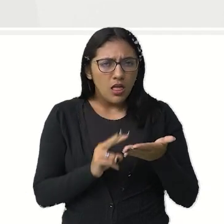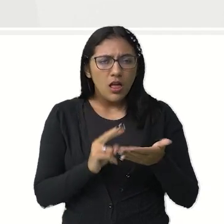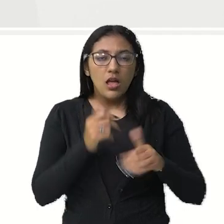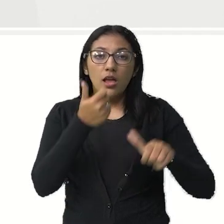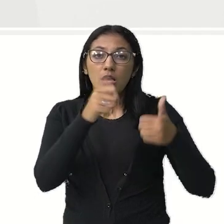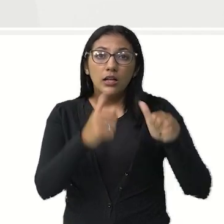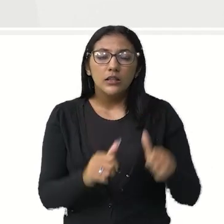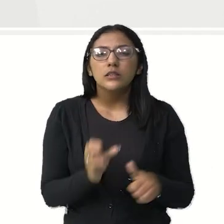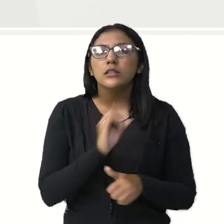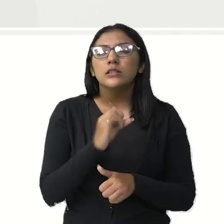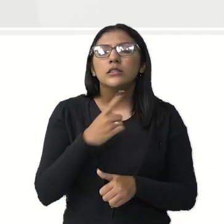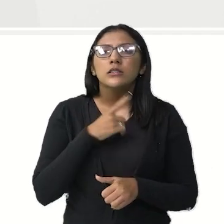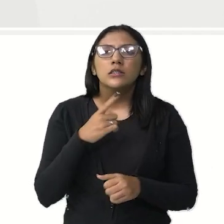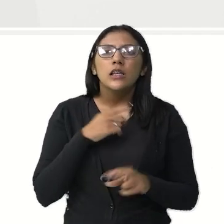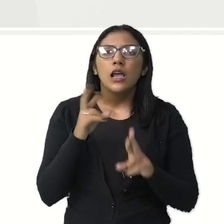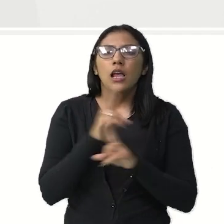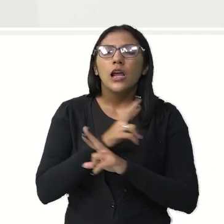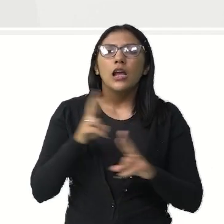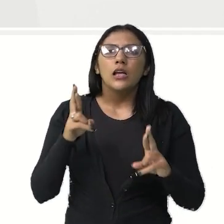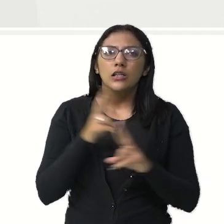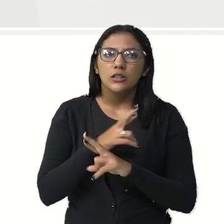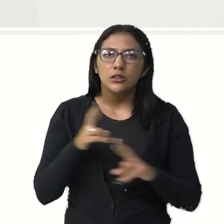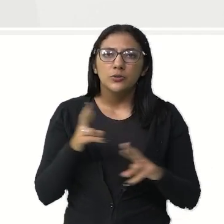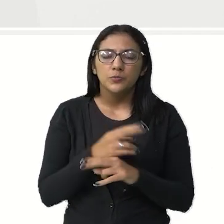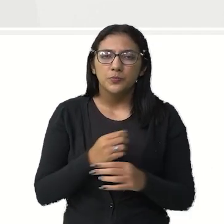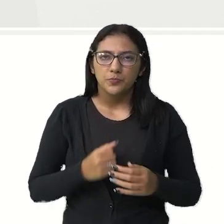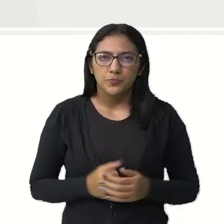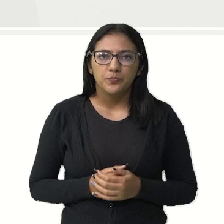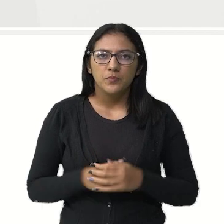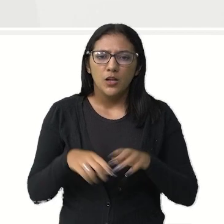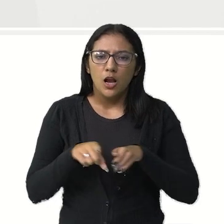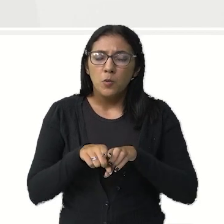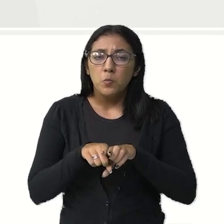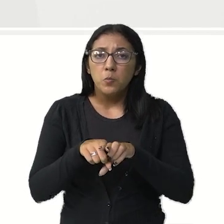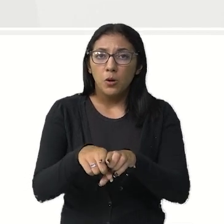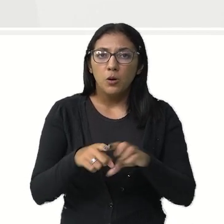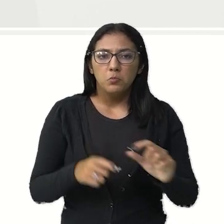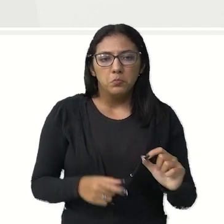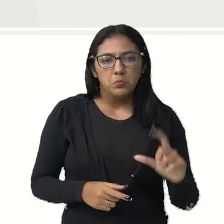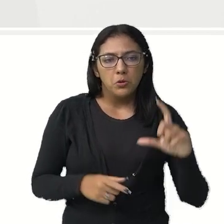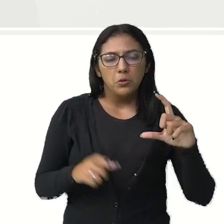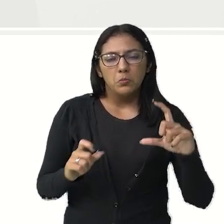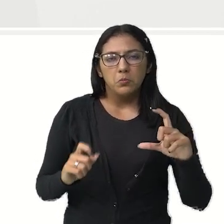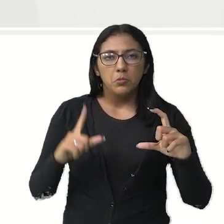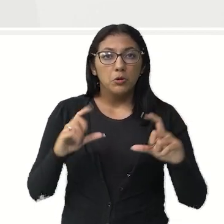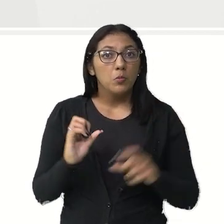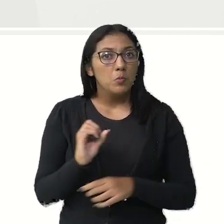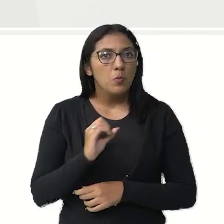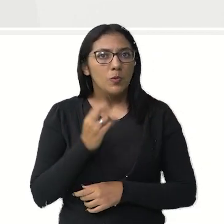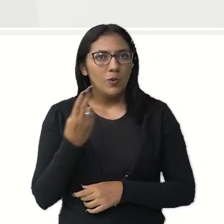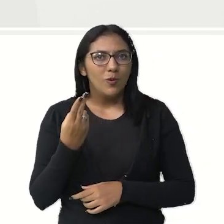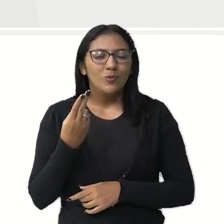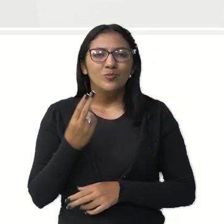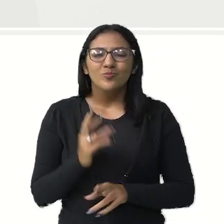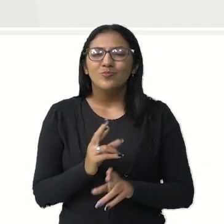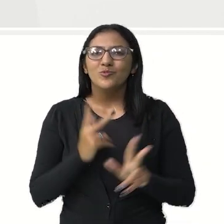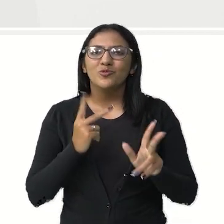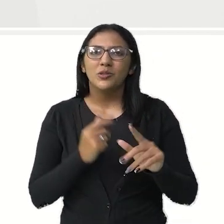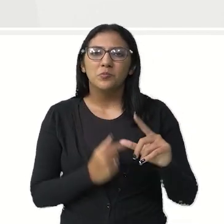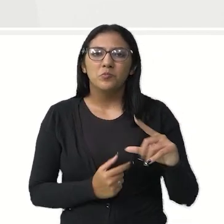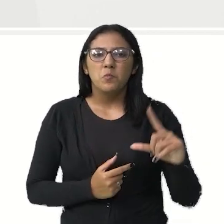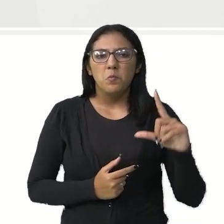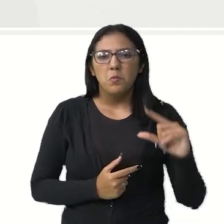saber se nós estamos lidando aí com grandezas diretamente ou inversamente